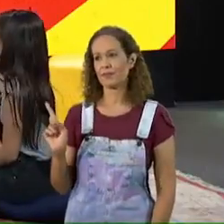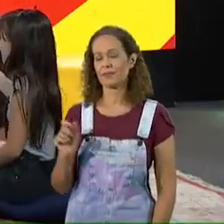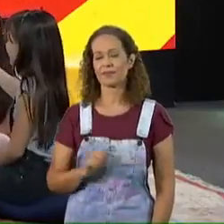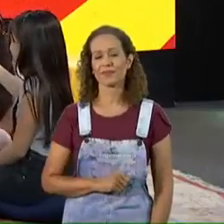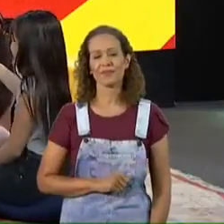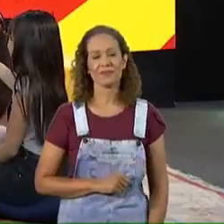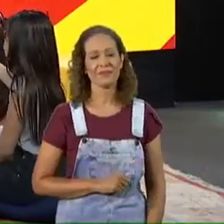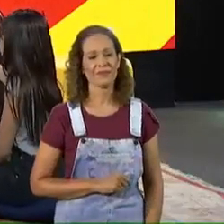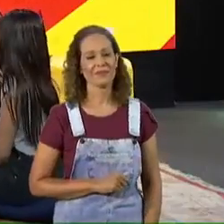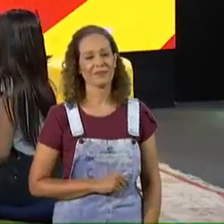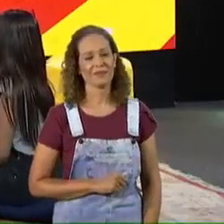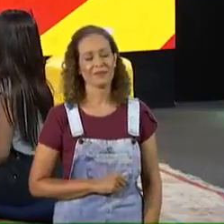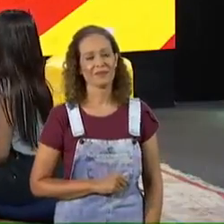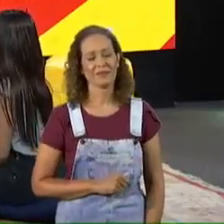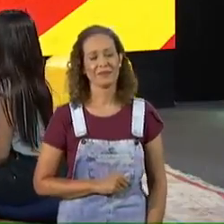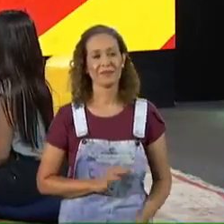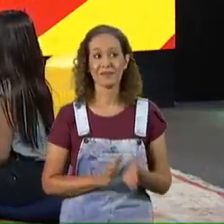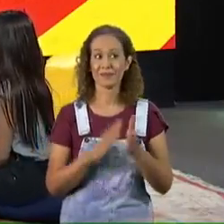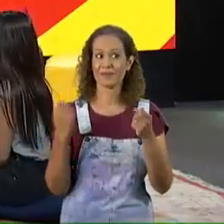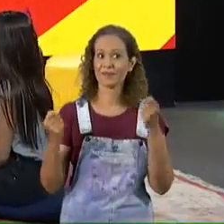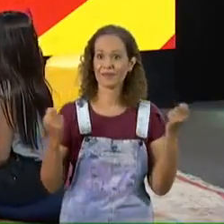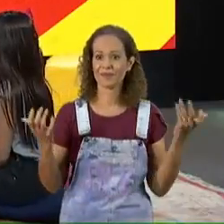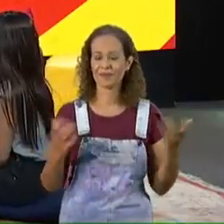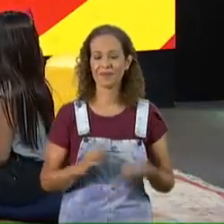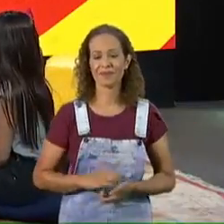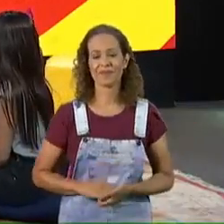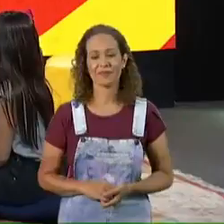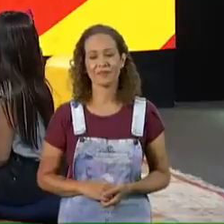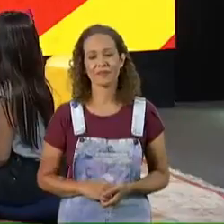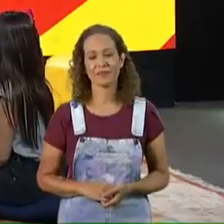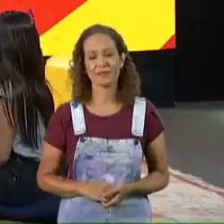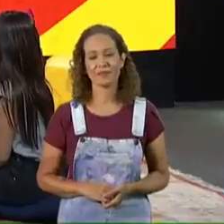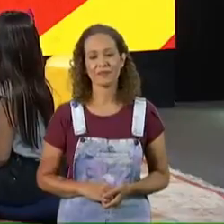finalmente. Aleluia.